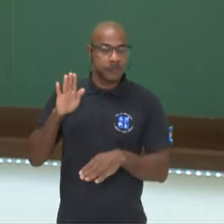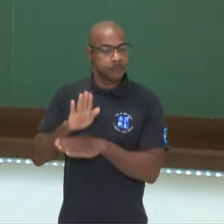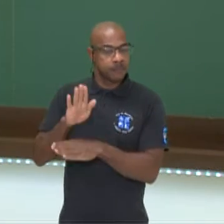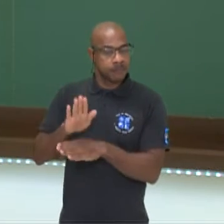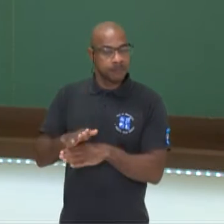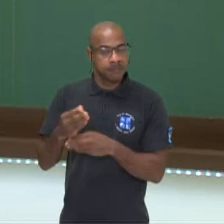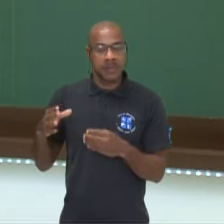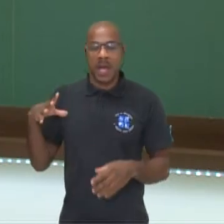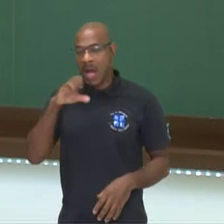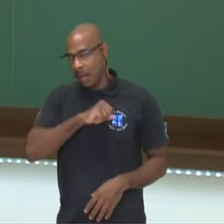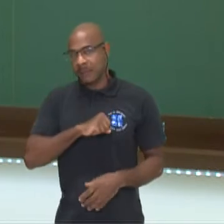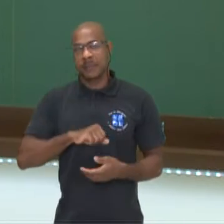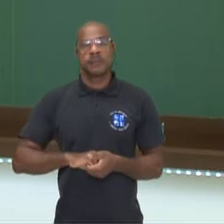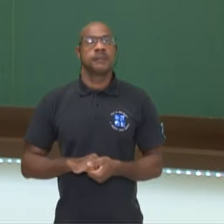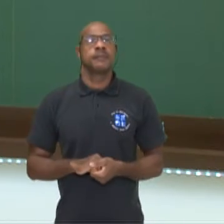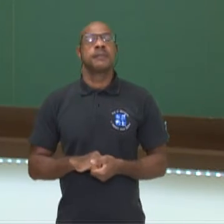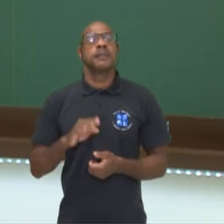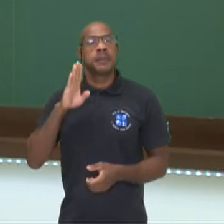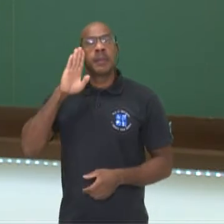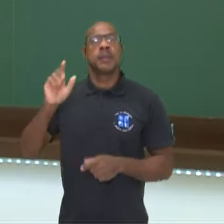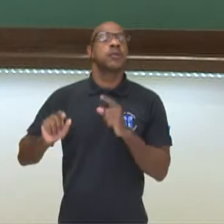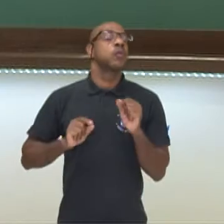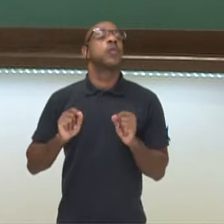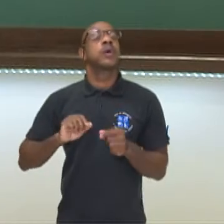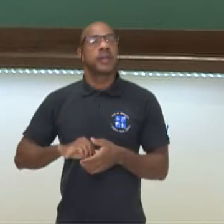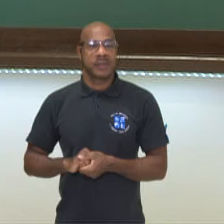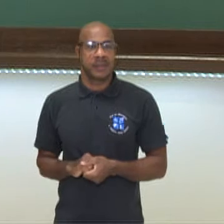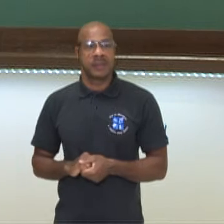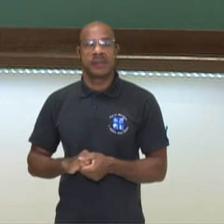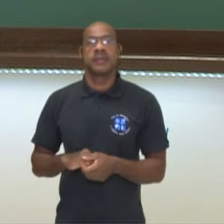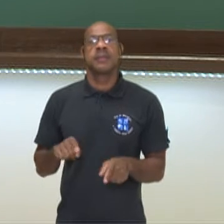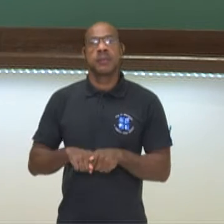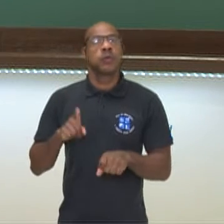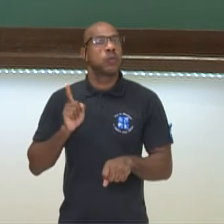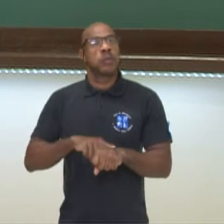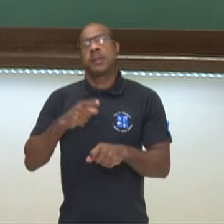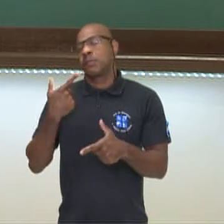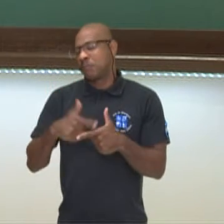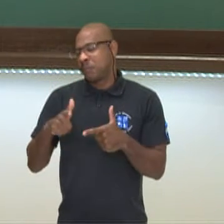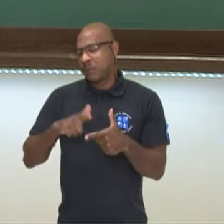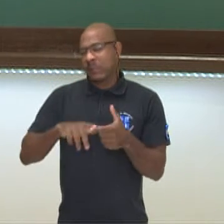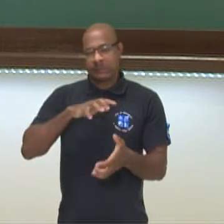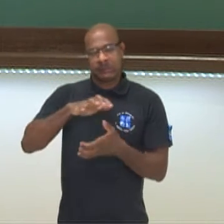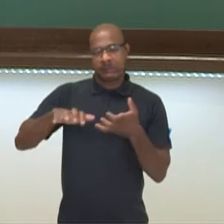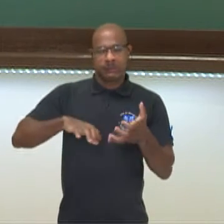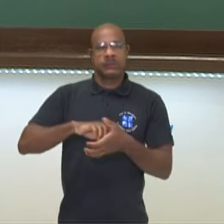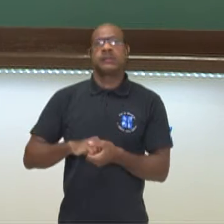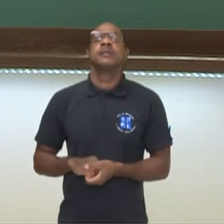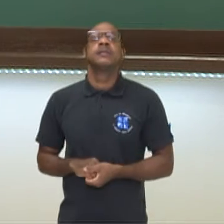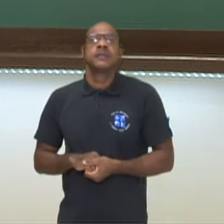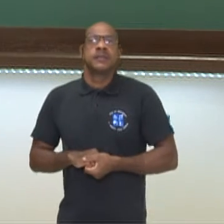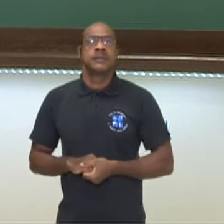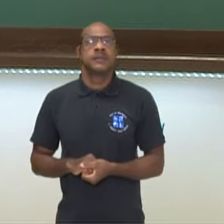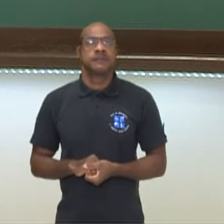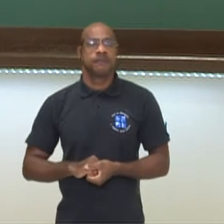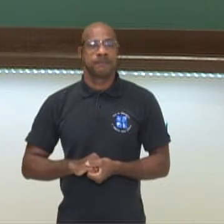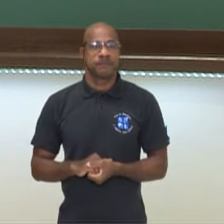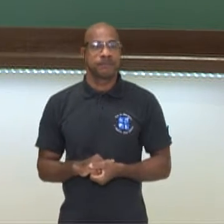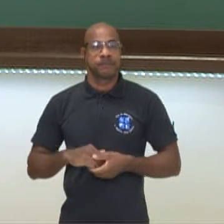mais imediata à população, principalmente em momentos de crise, como foi a capitalista de